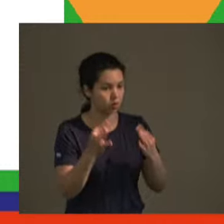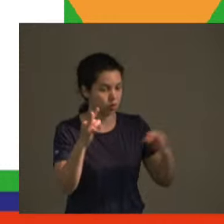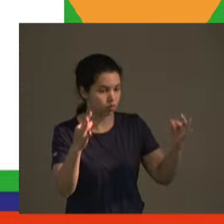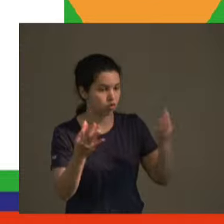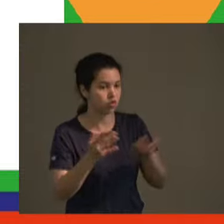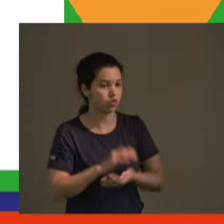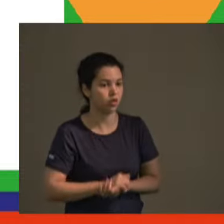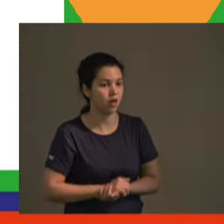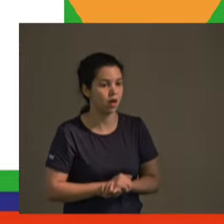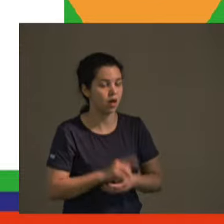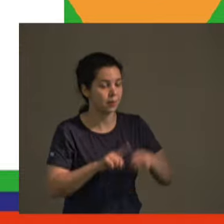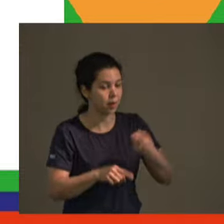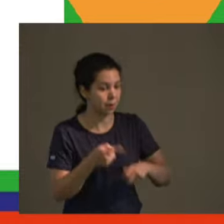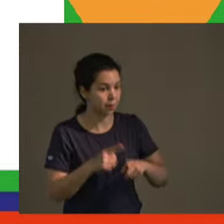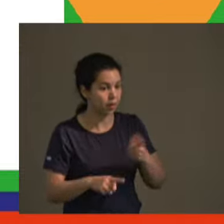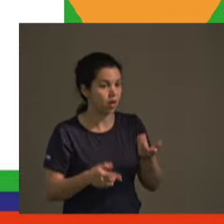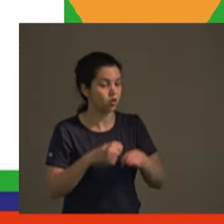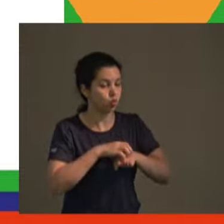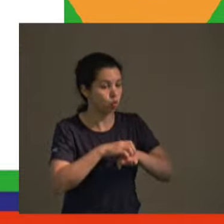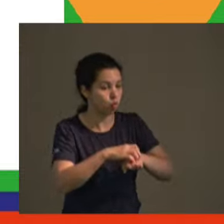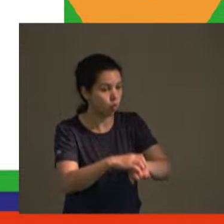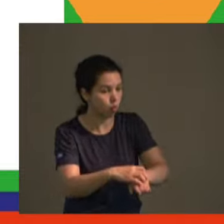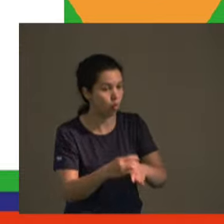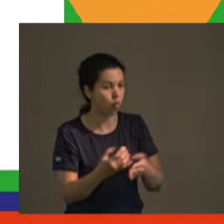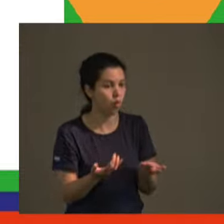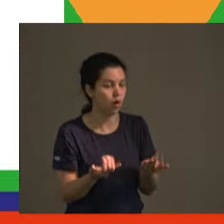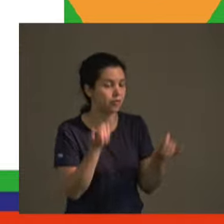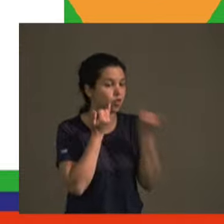urbanos, edificações, transportes, informação e